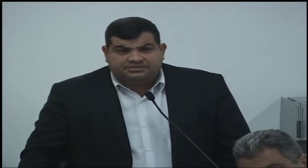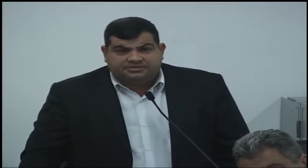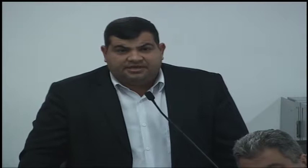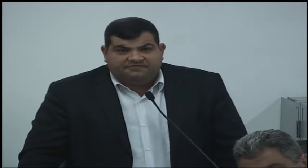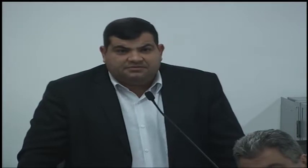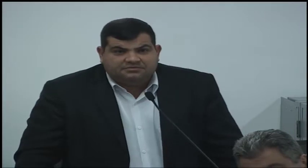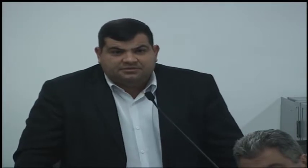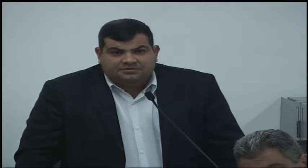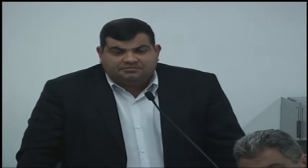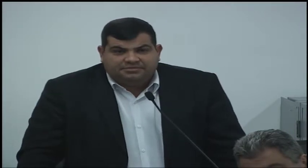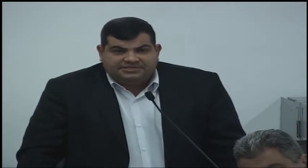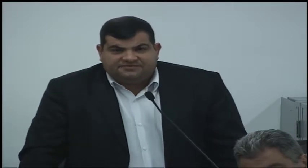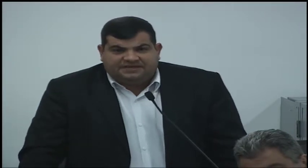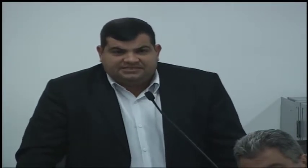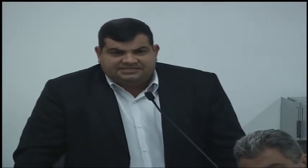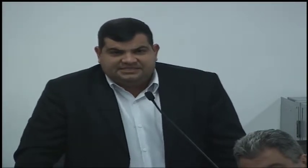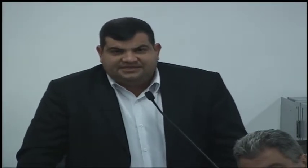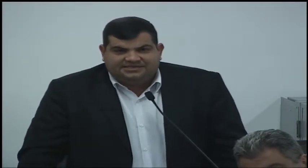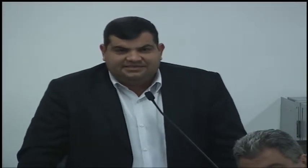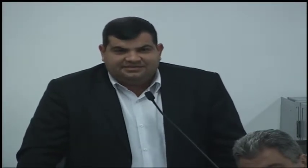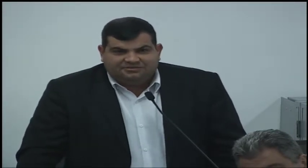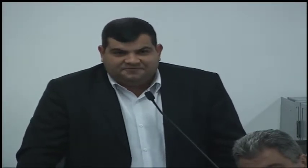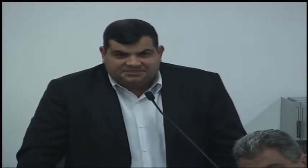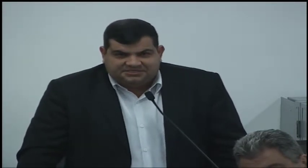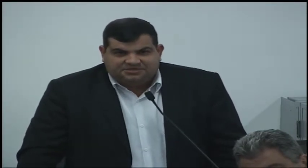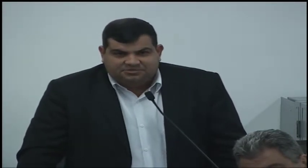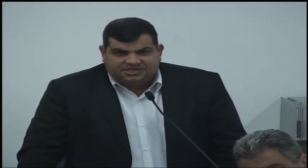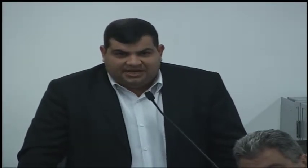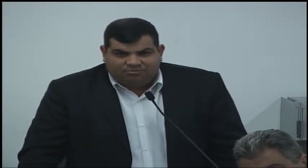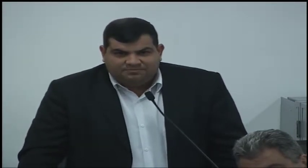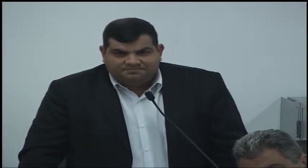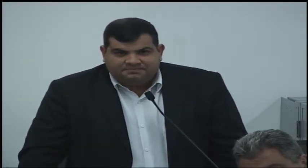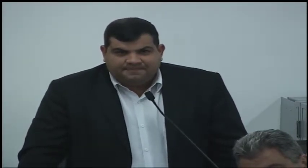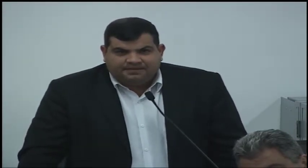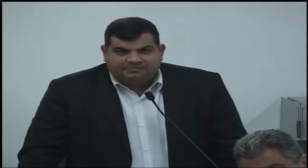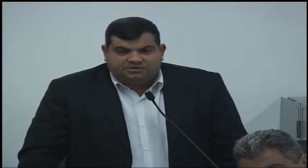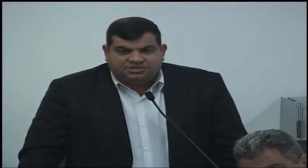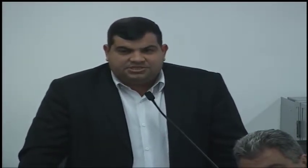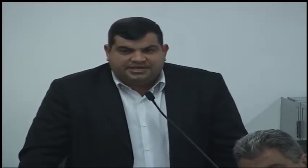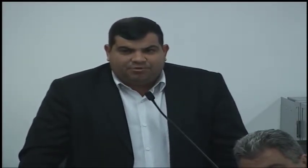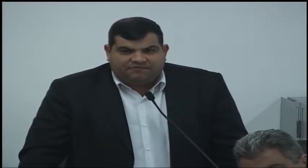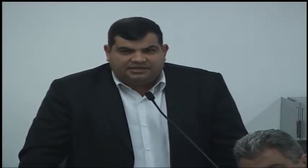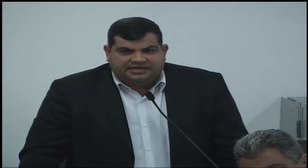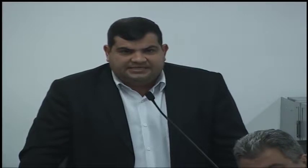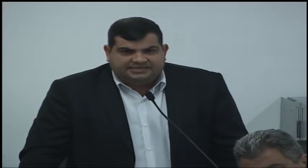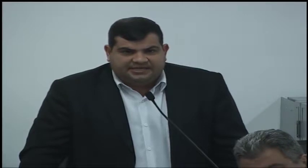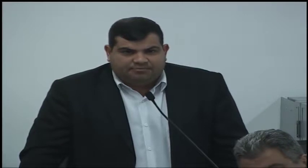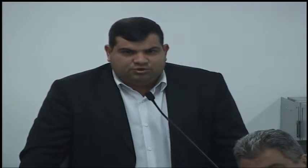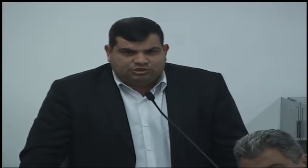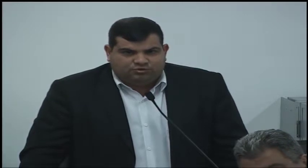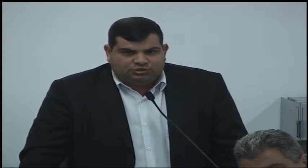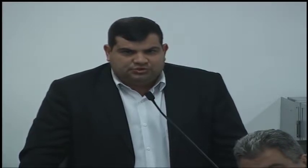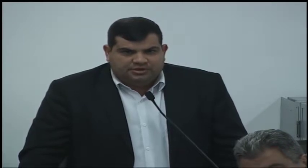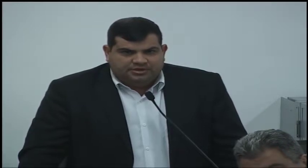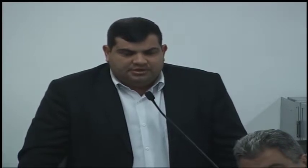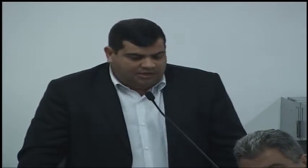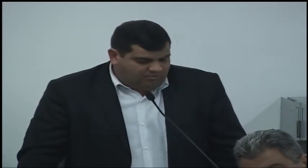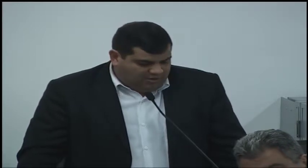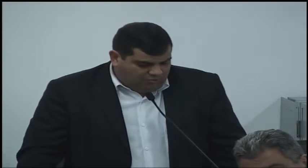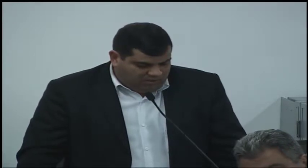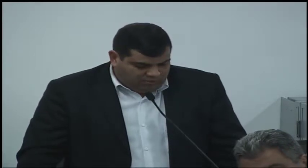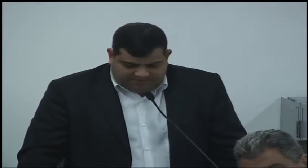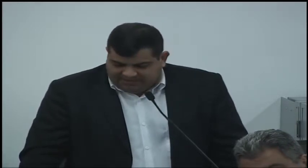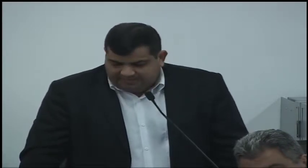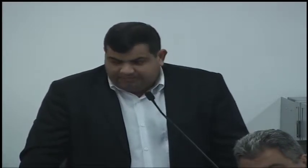estevam mente vazia oficina do diabo a gente tem que aproveitar esse tempo ocioso e